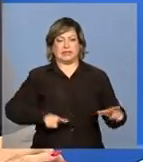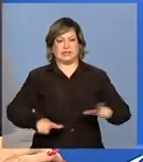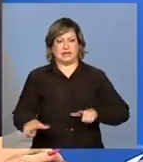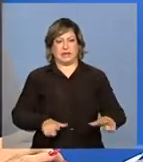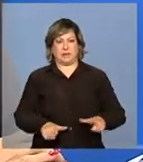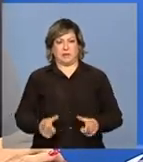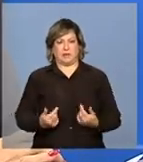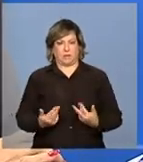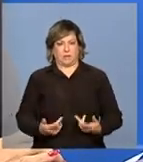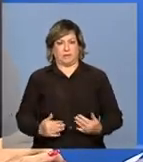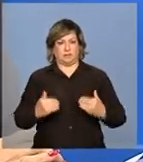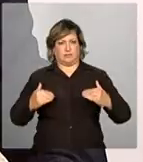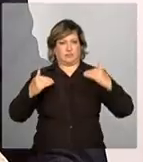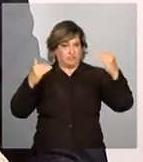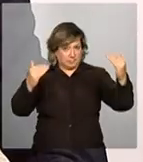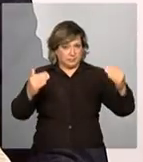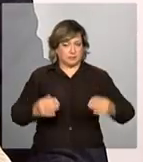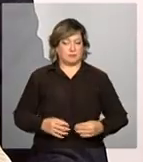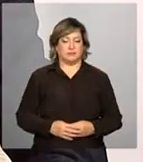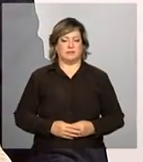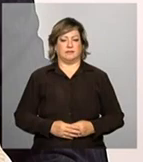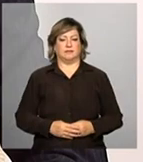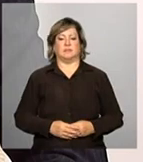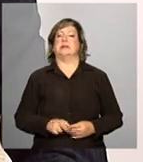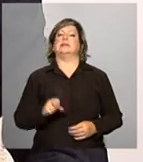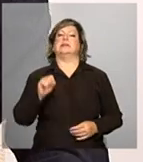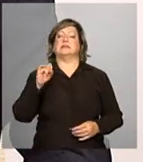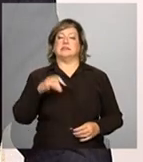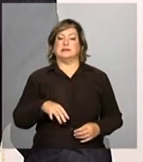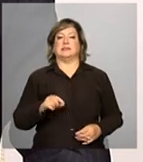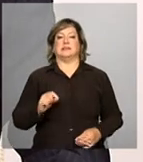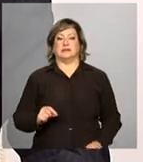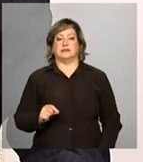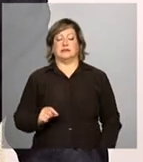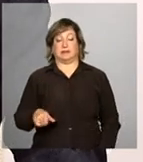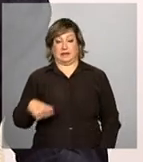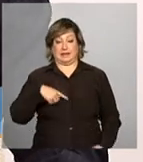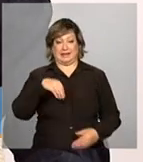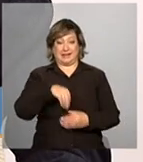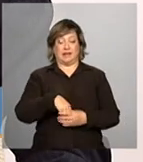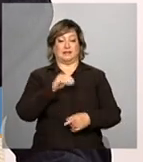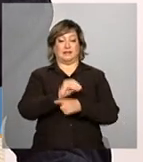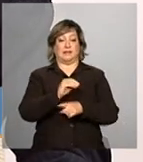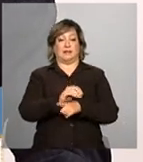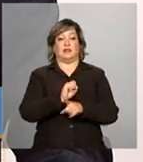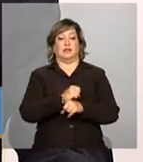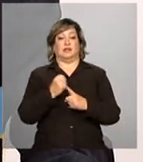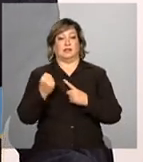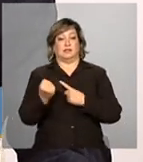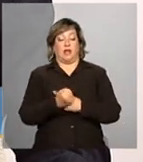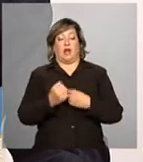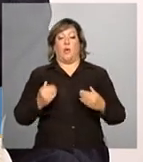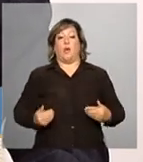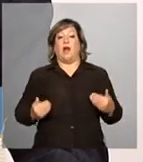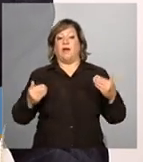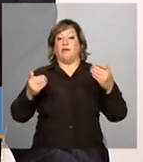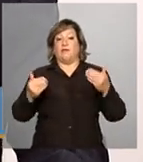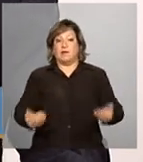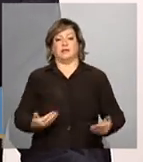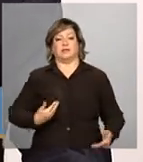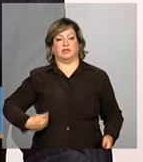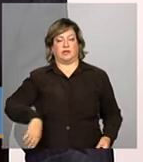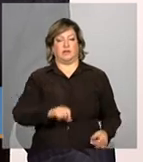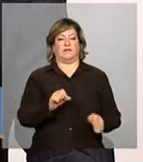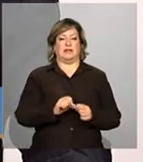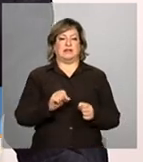trabalho acrescente sem sombra de dúvidas nós dizemos sempre que na assistência social e os avanços que nós tivemos e sempre as estatísticas a